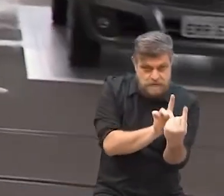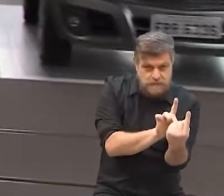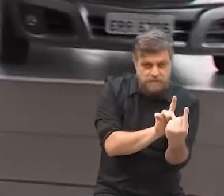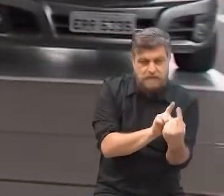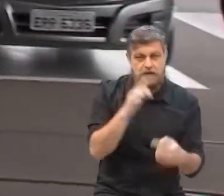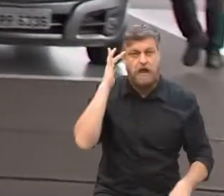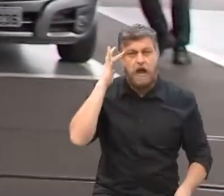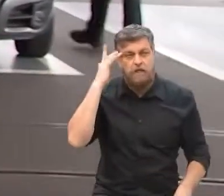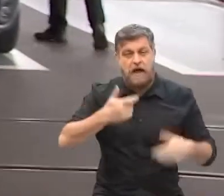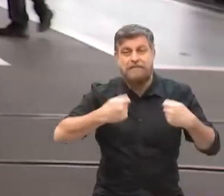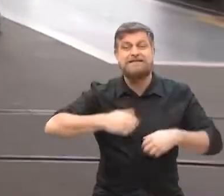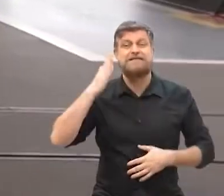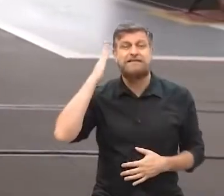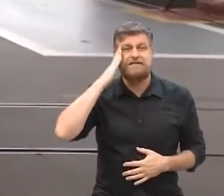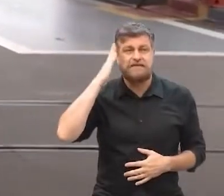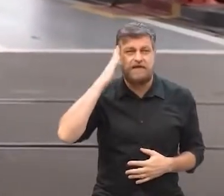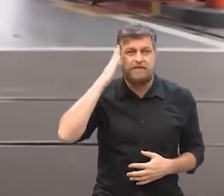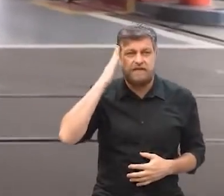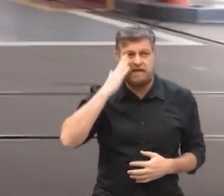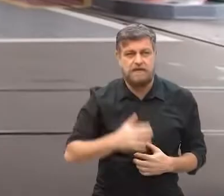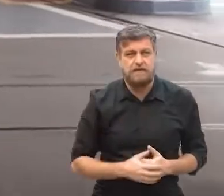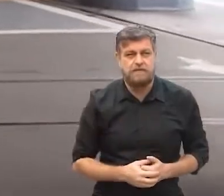que saber